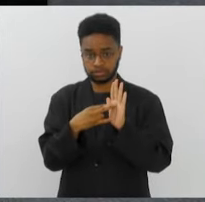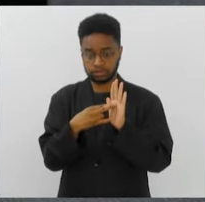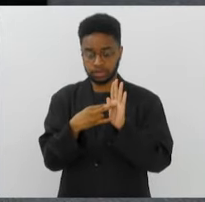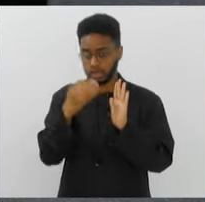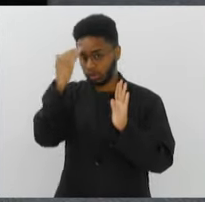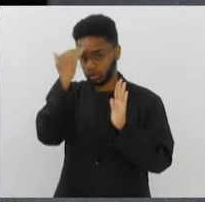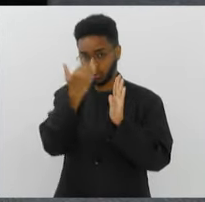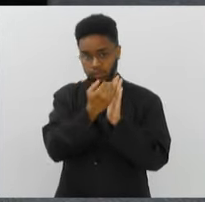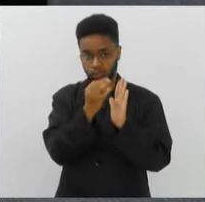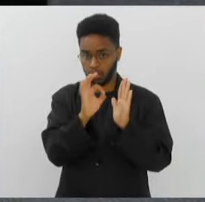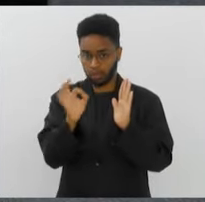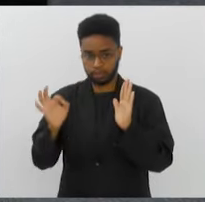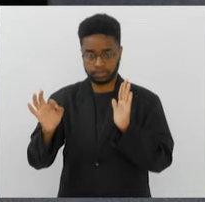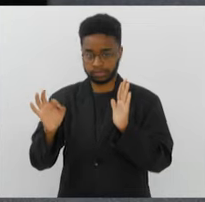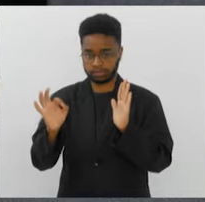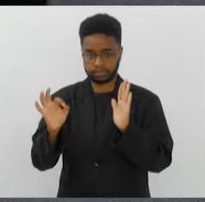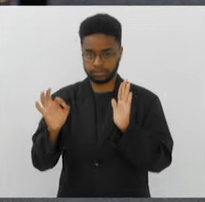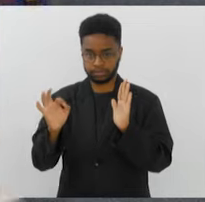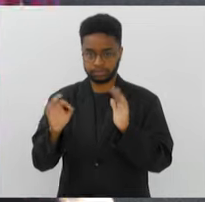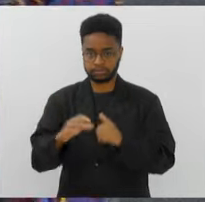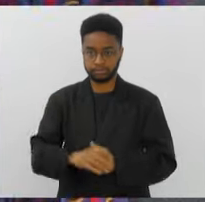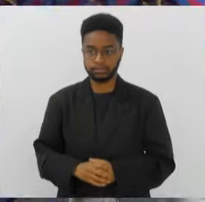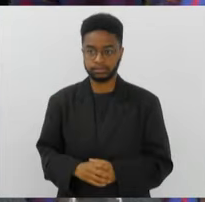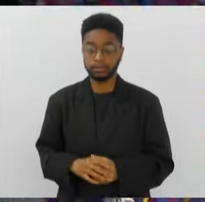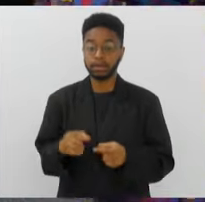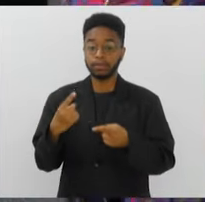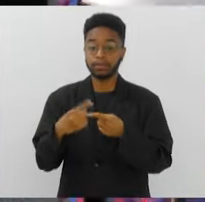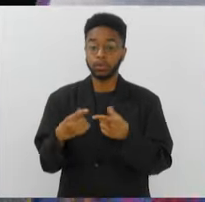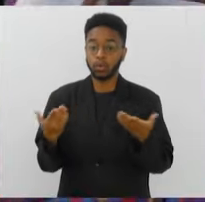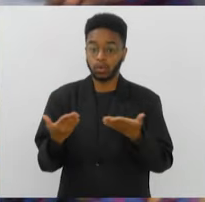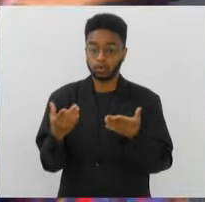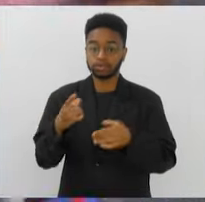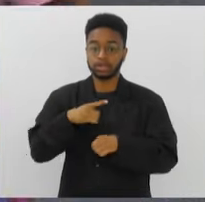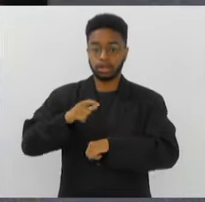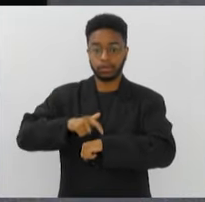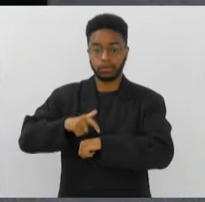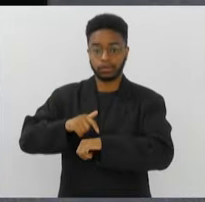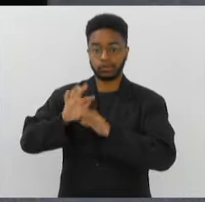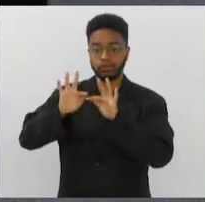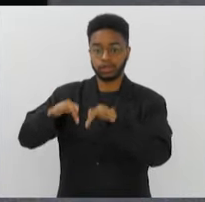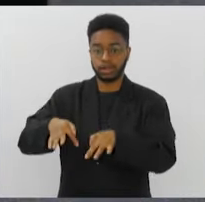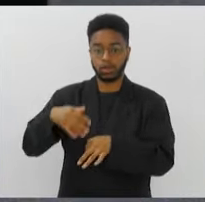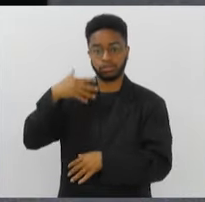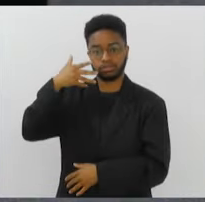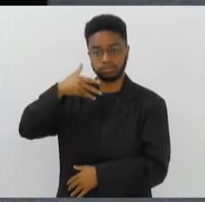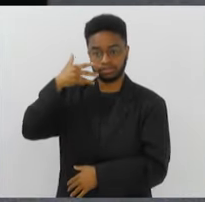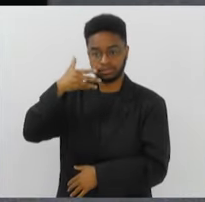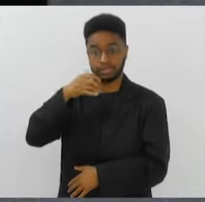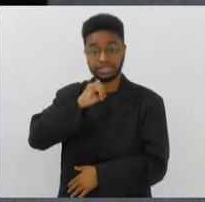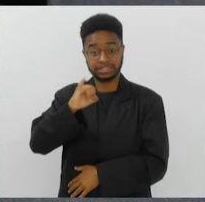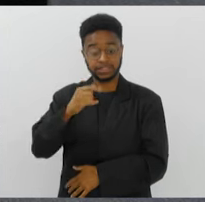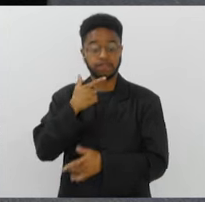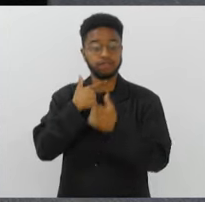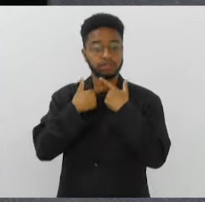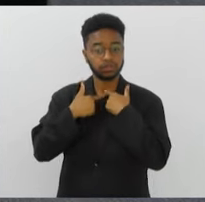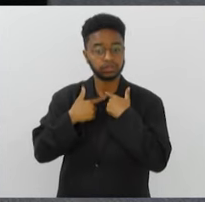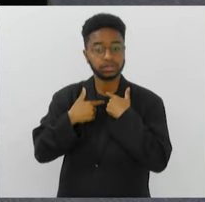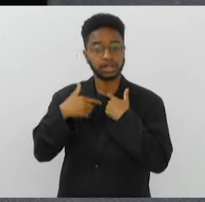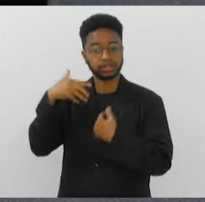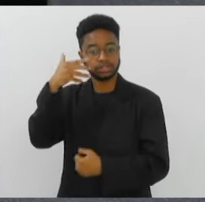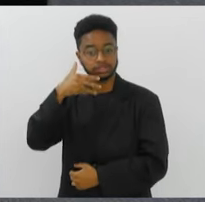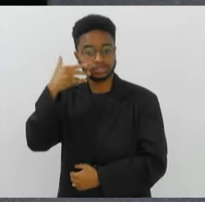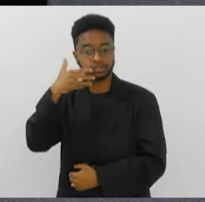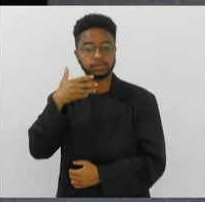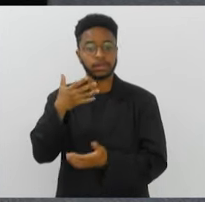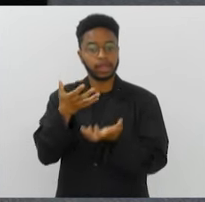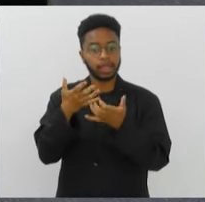sendo cumprido, senhor presidente. Hoje tem expediente final. Quem quisesse que